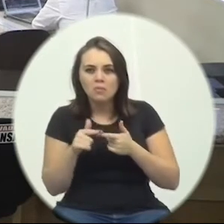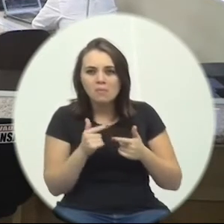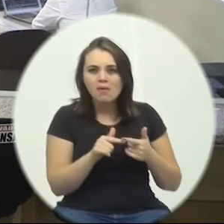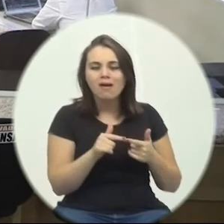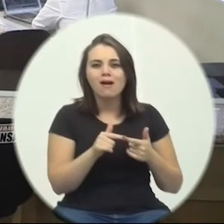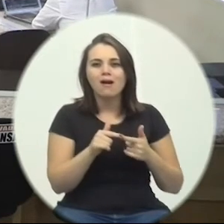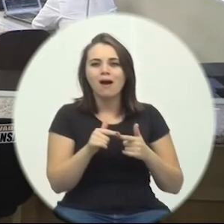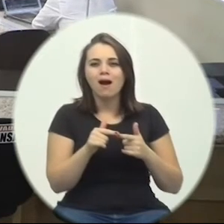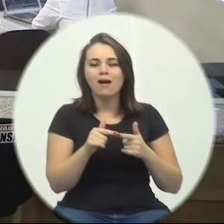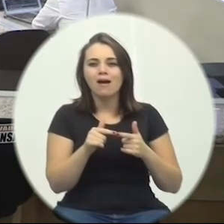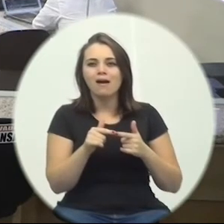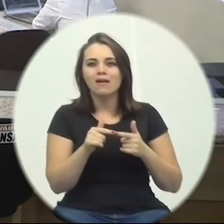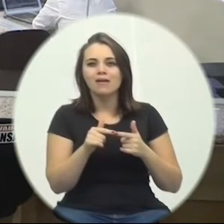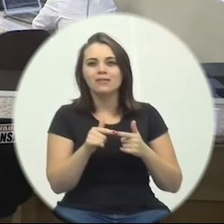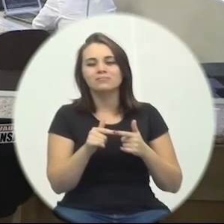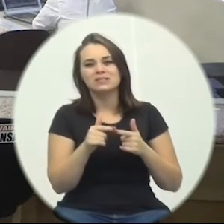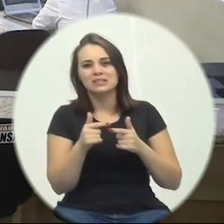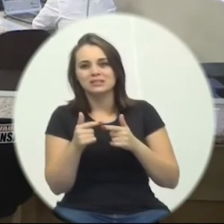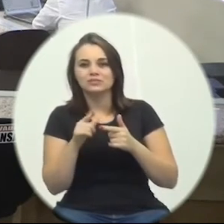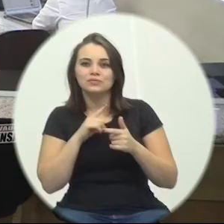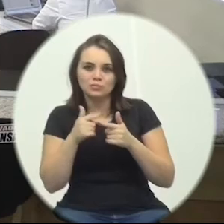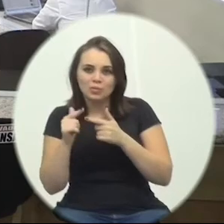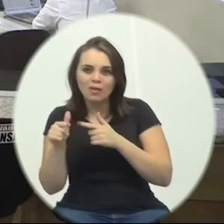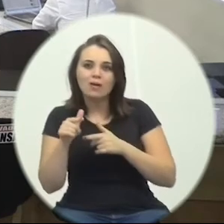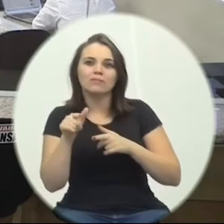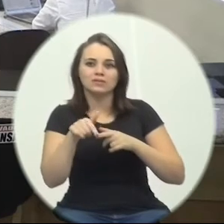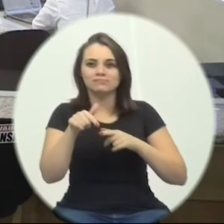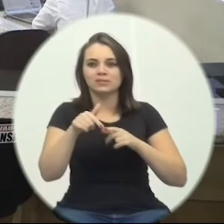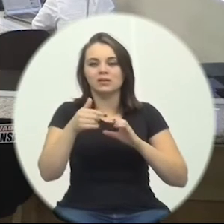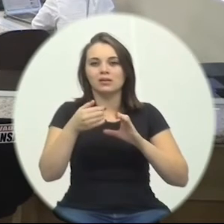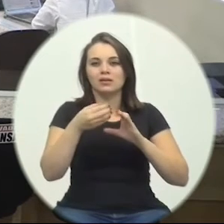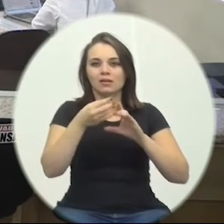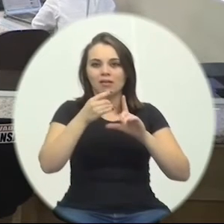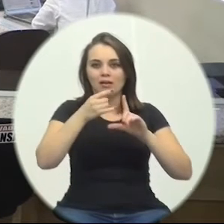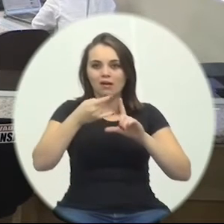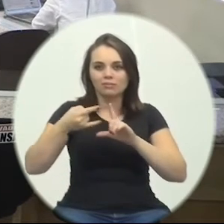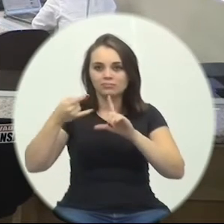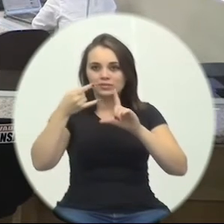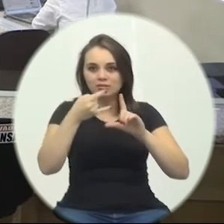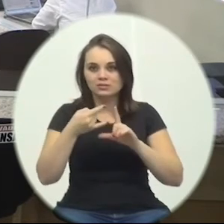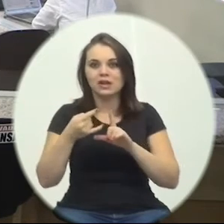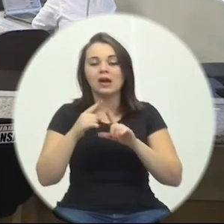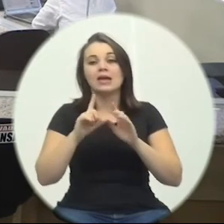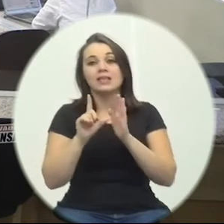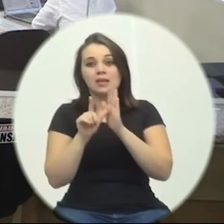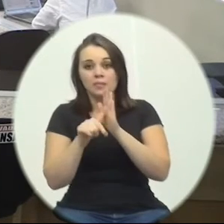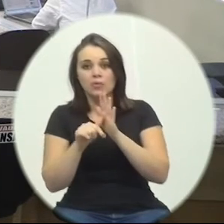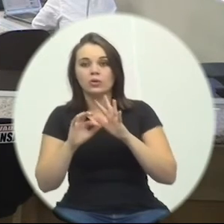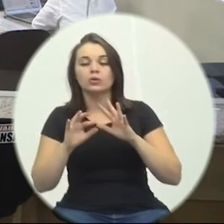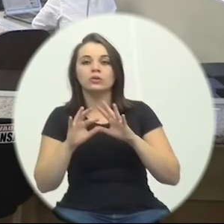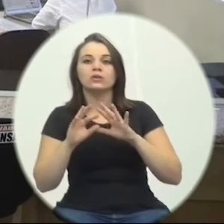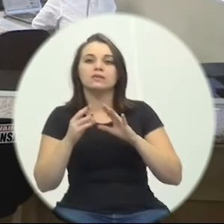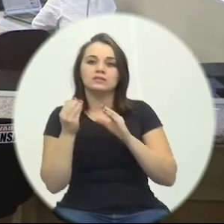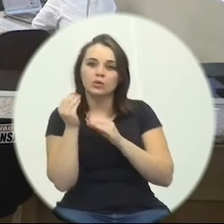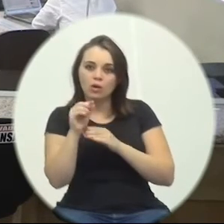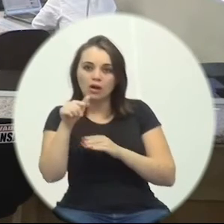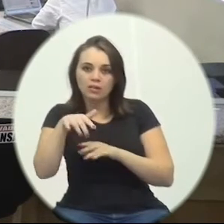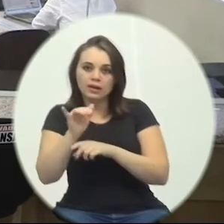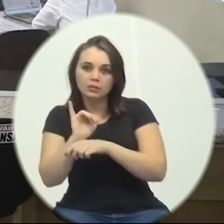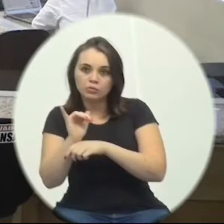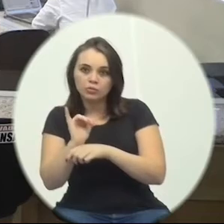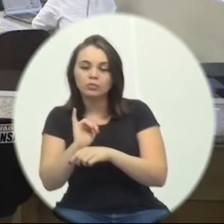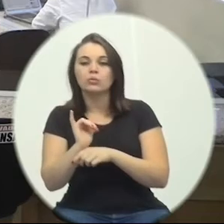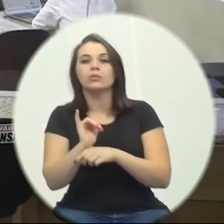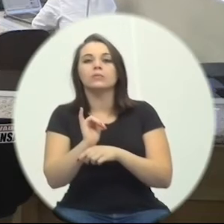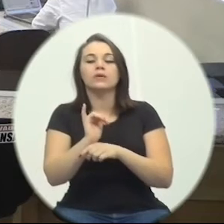será postado na íntegra toda a falação dos vereadores que não tiveram condição de repassar